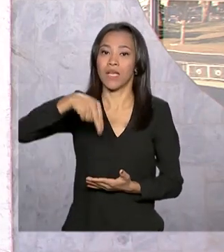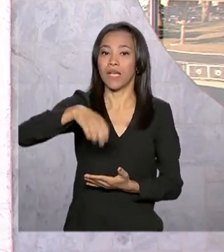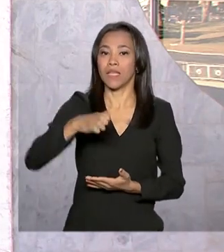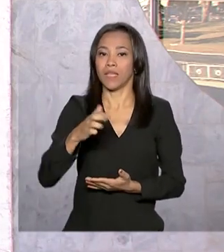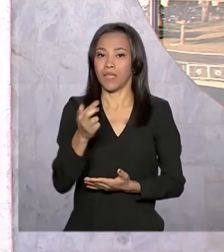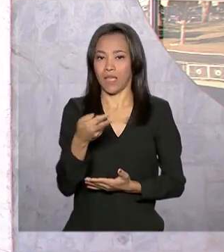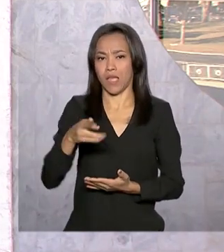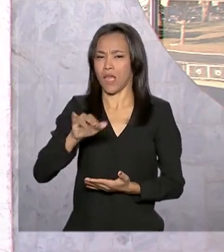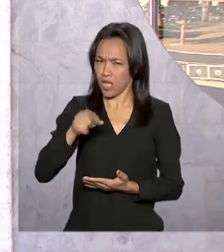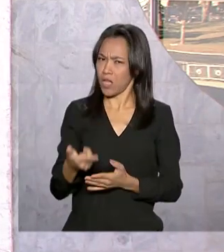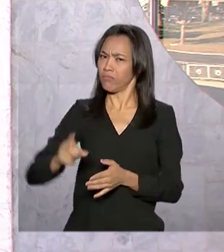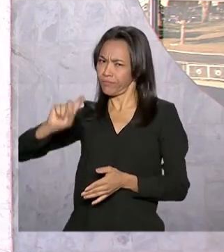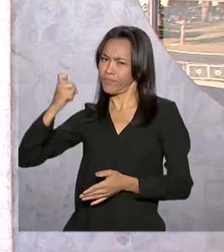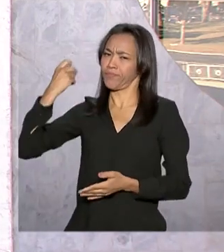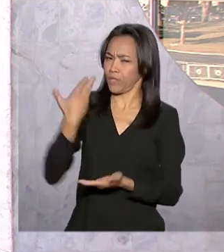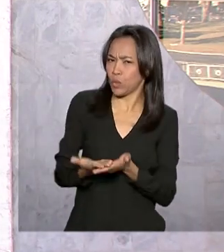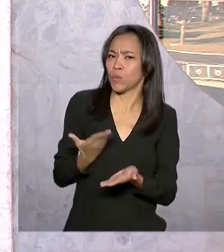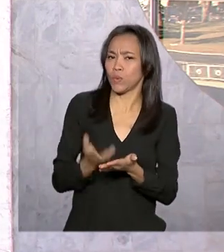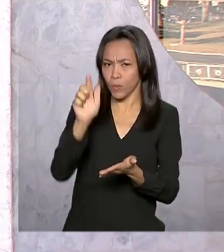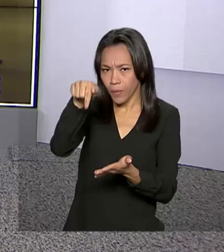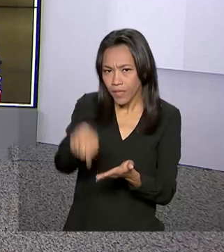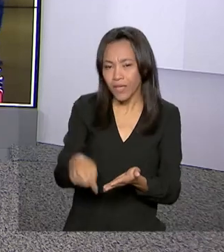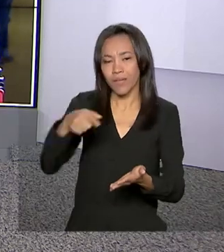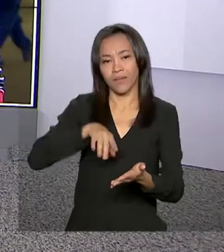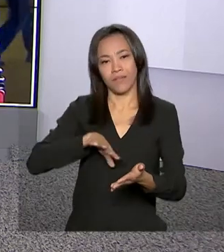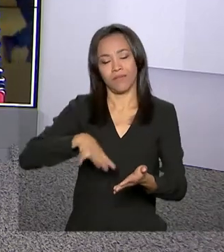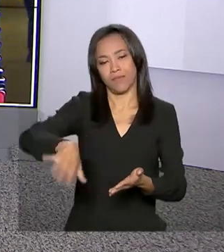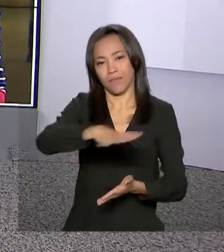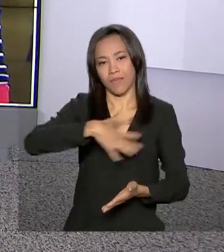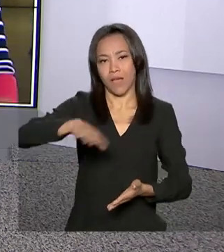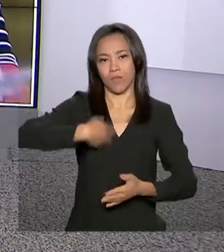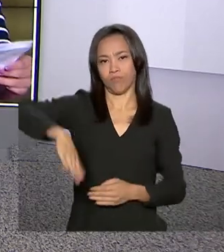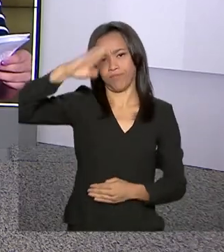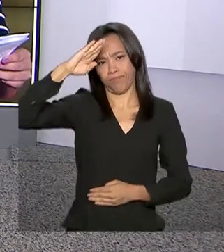carreira de oficial do Exército. Mara, voltamos com você. Obrigada, Luana.